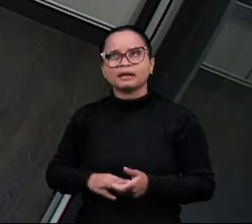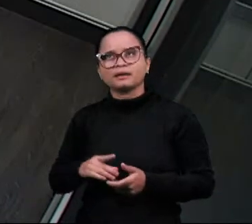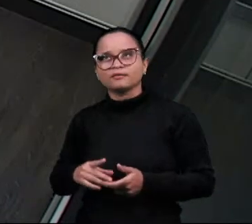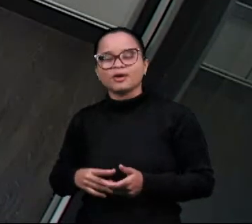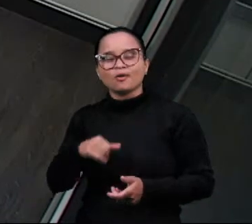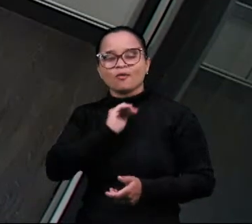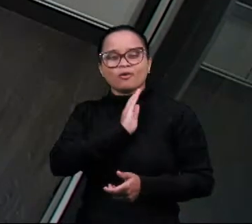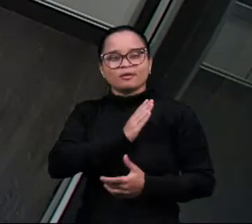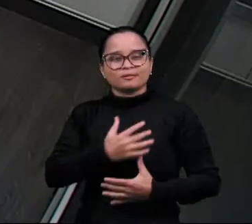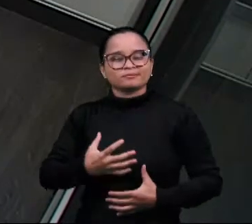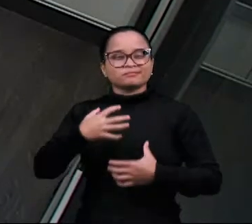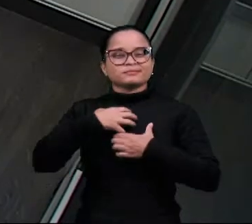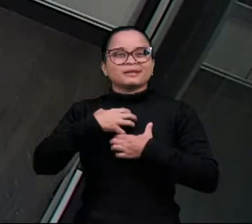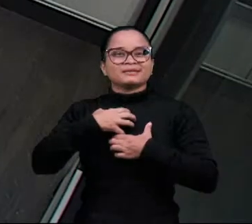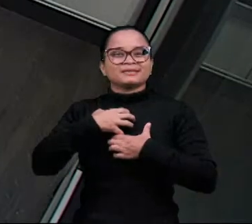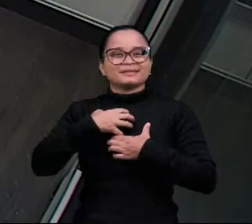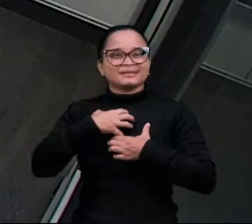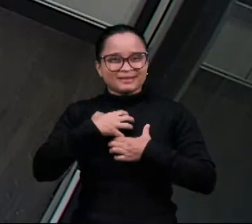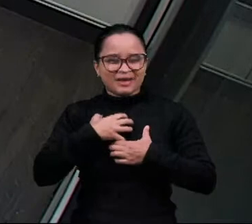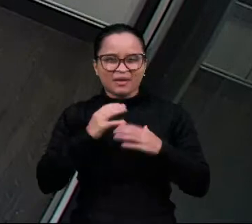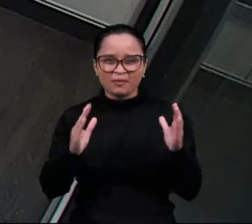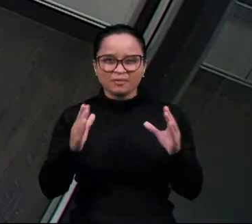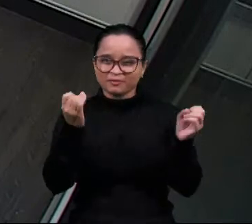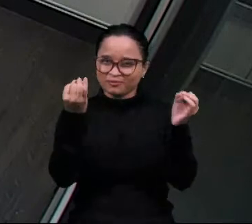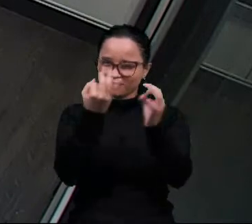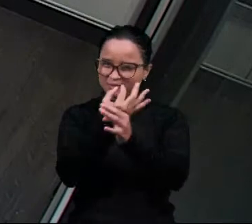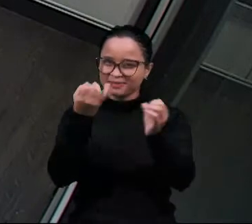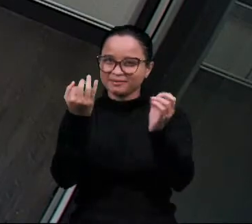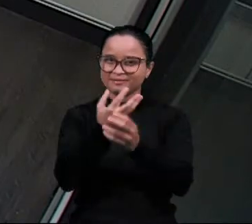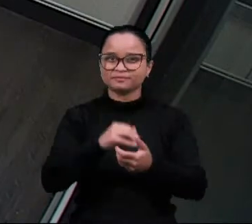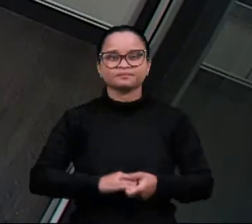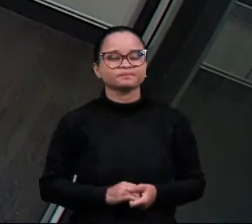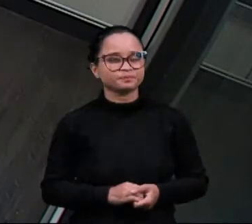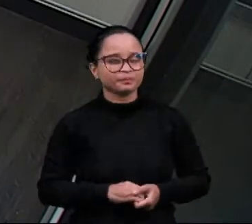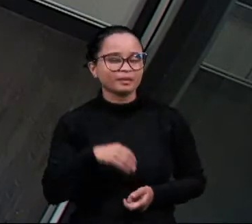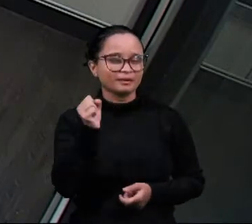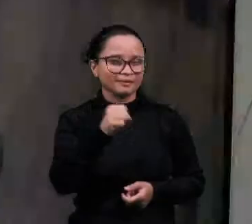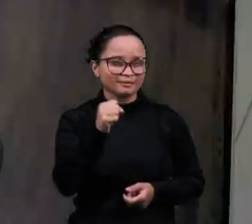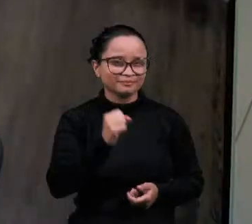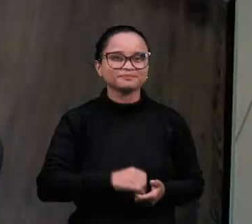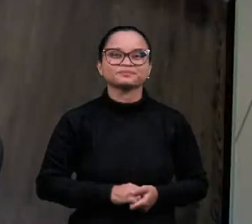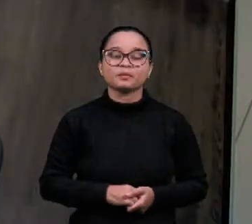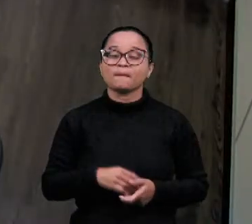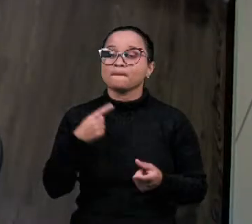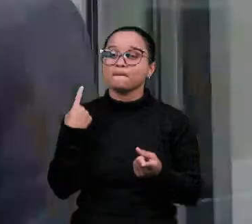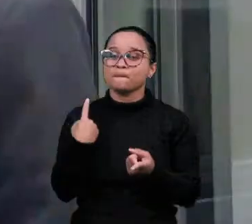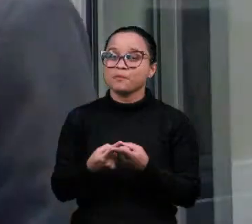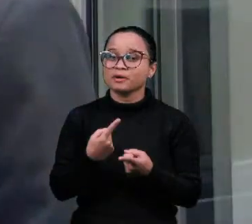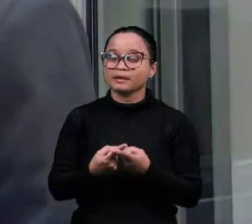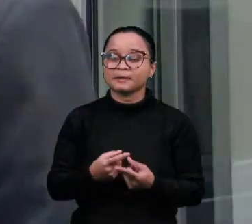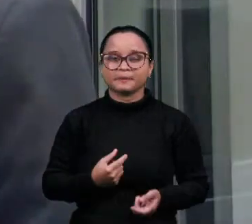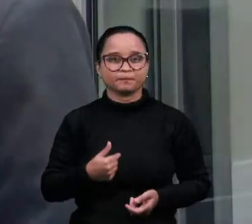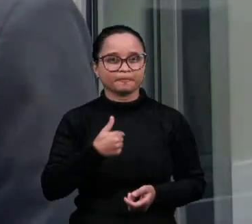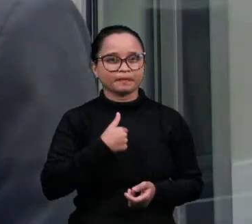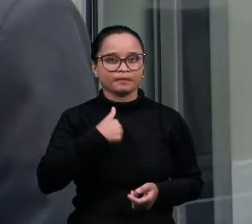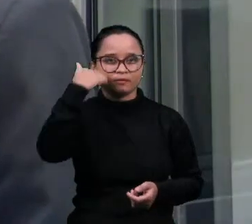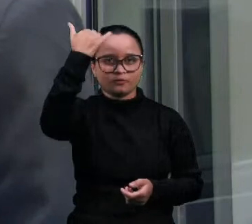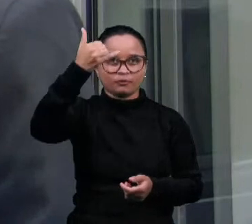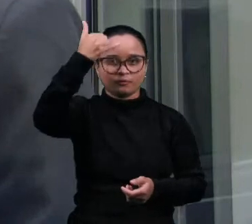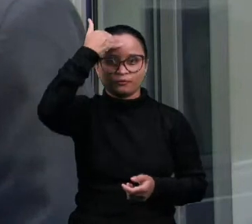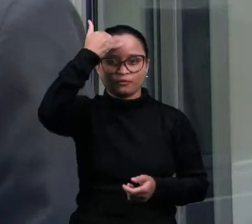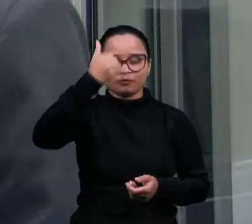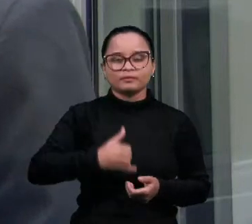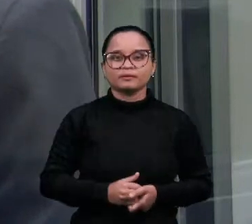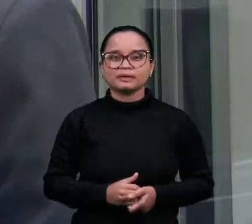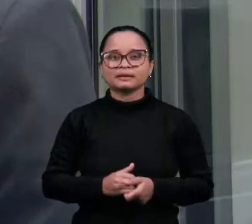vem ao coração. Vem, Jorge. É um momento de glorificação. Vem sim, porque quando eu estava ungido